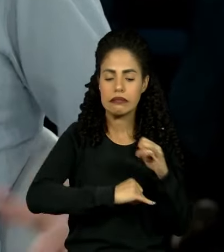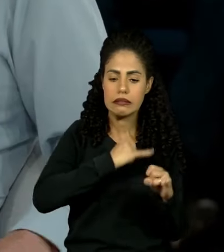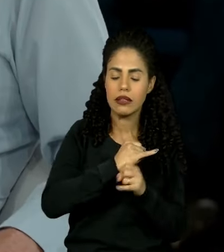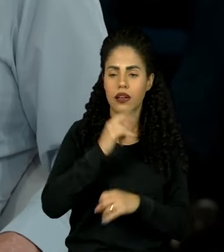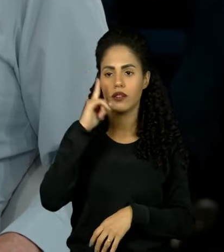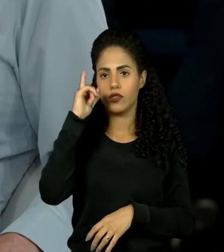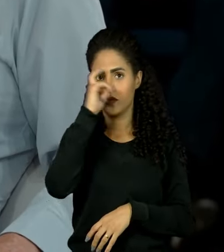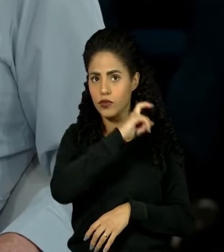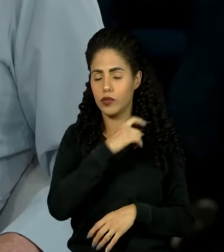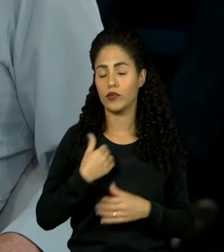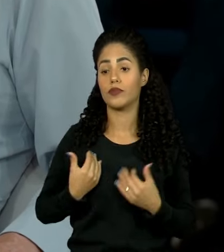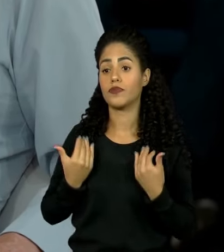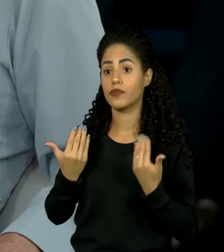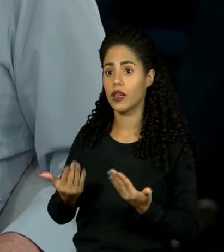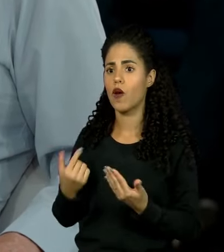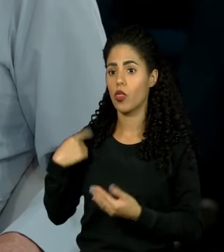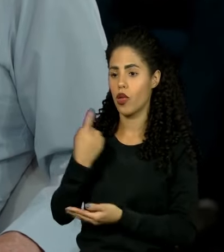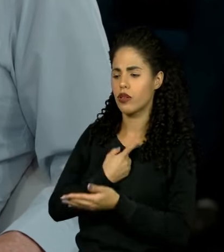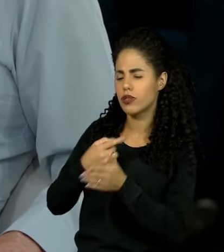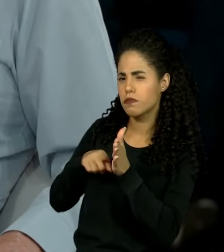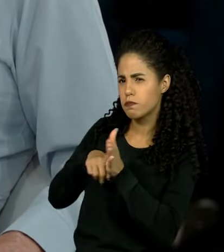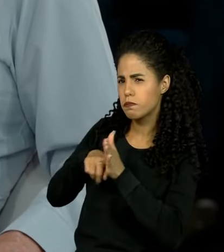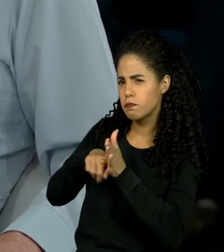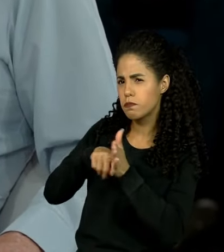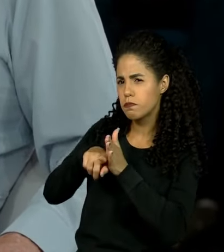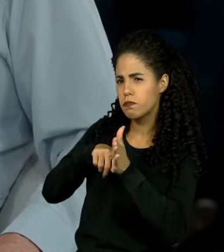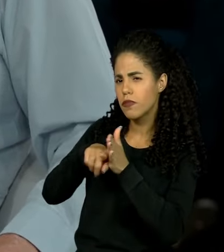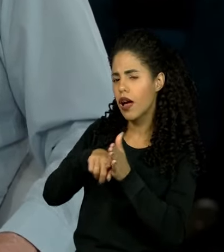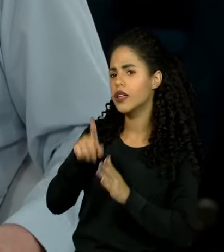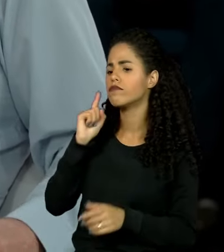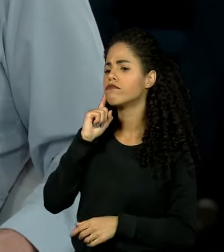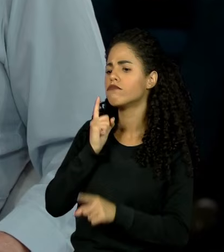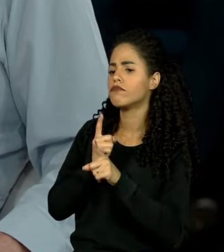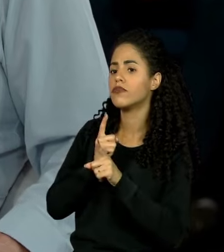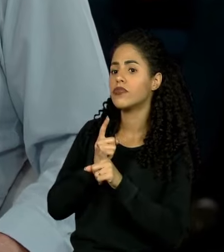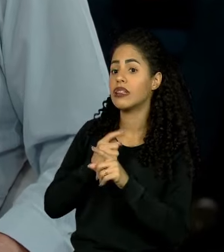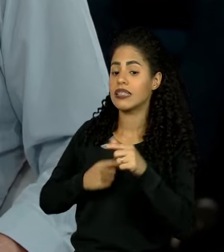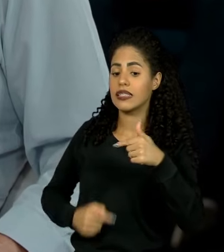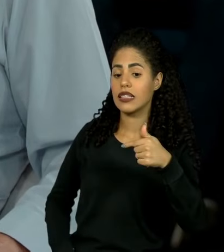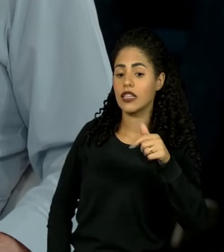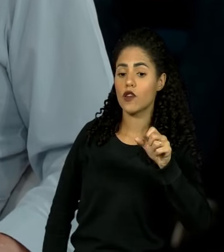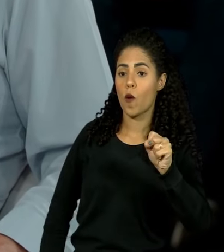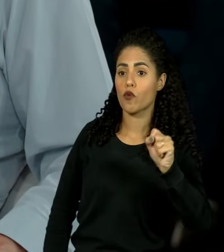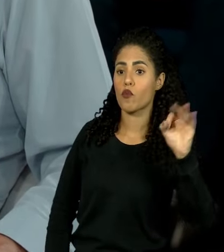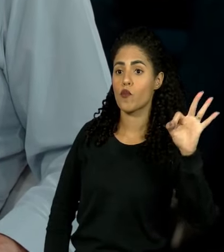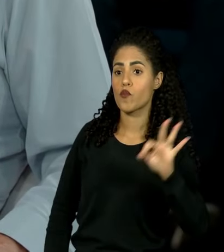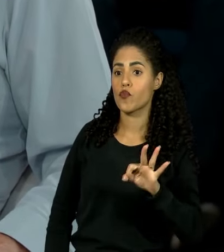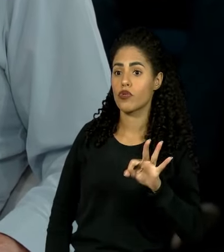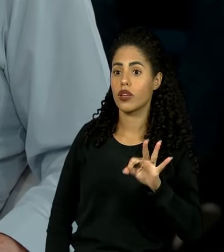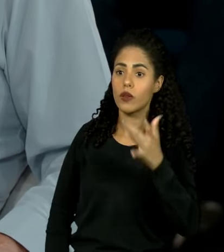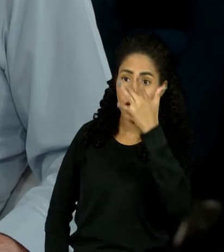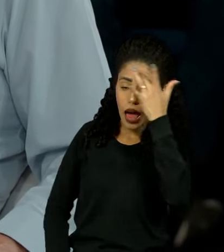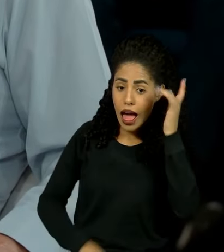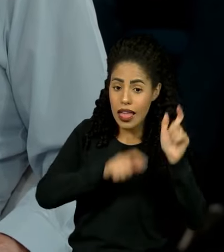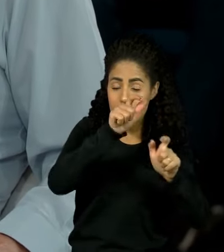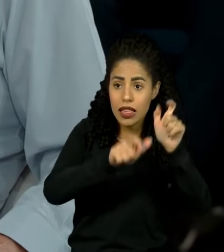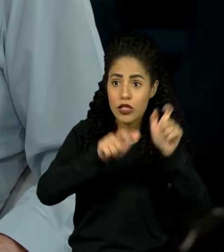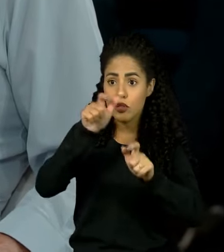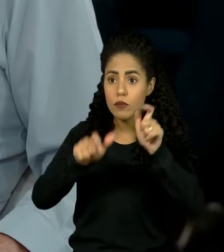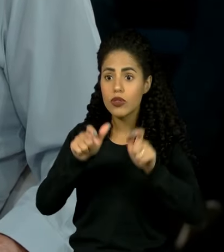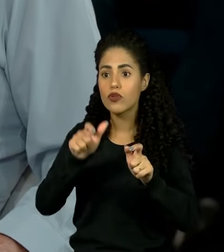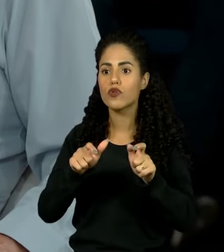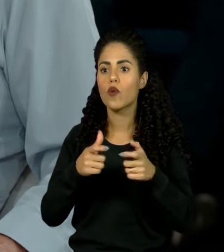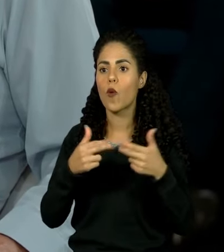né então nós fizemos uma pesquisa e 78% dos Comerciantes não tinham